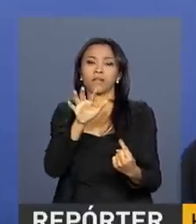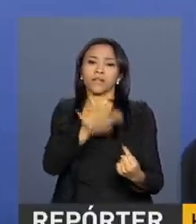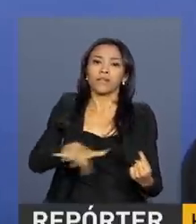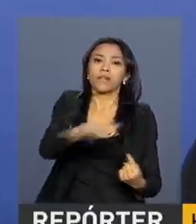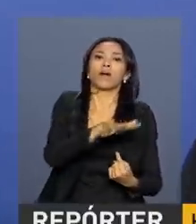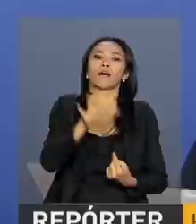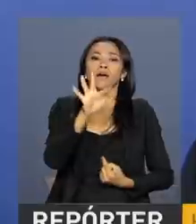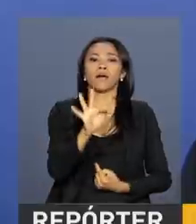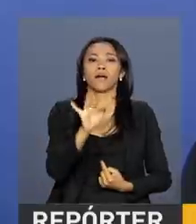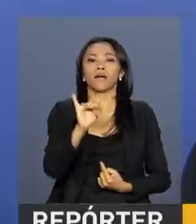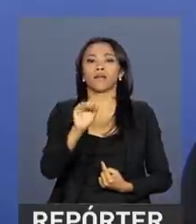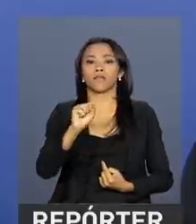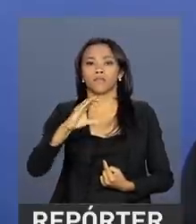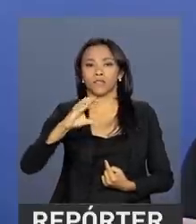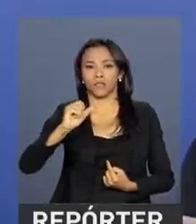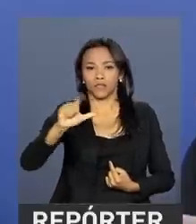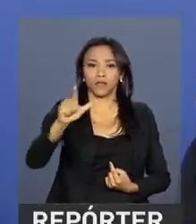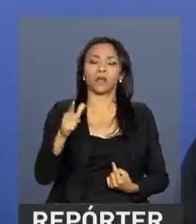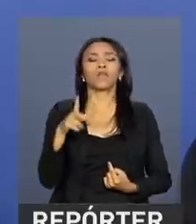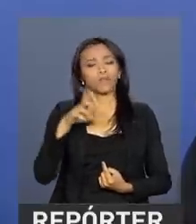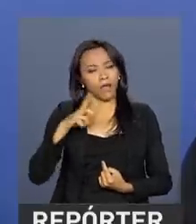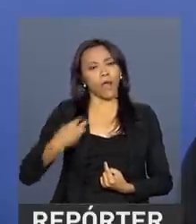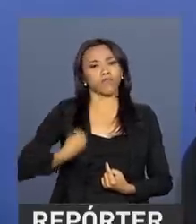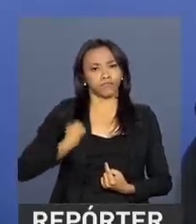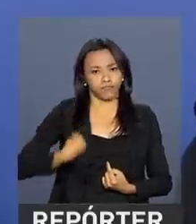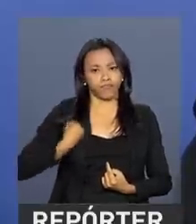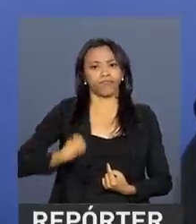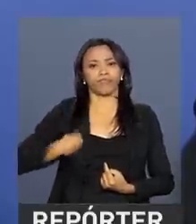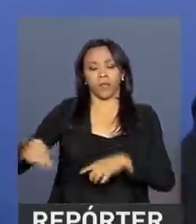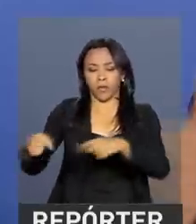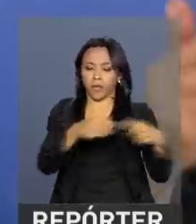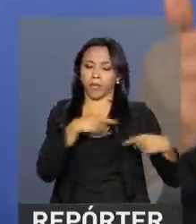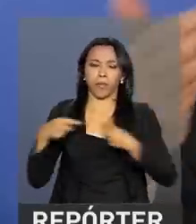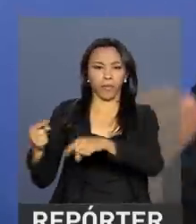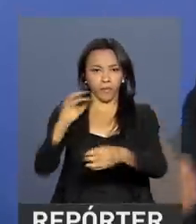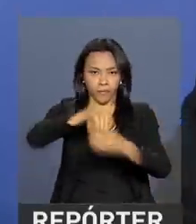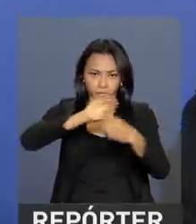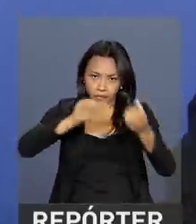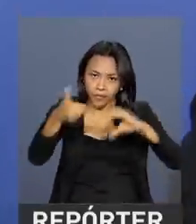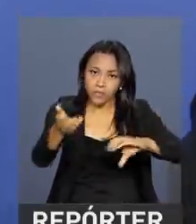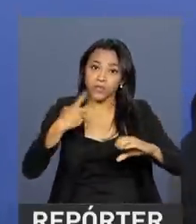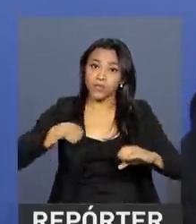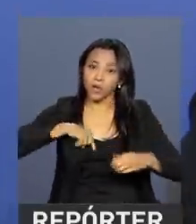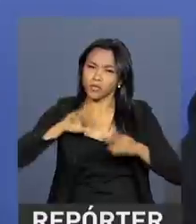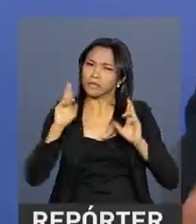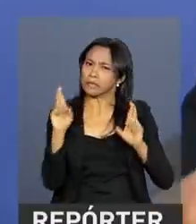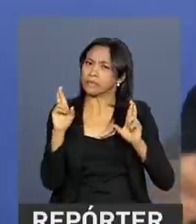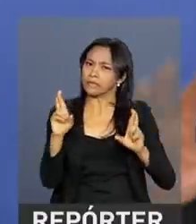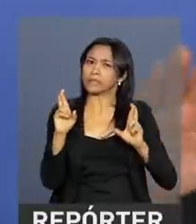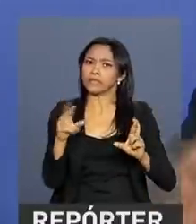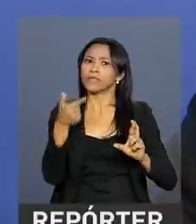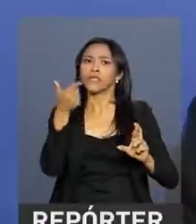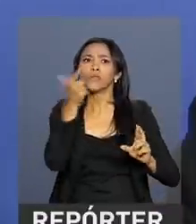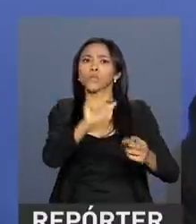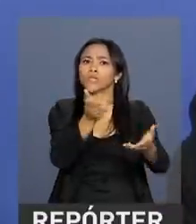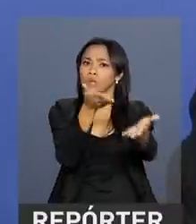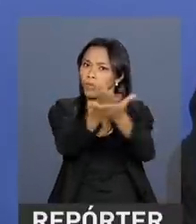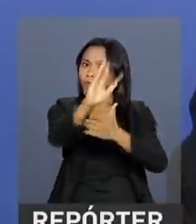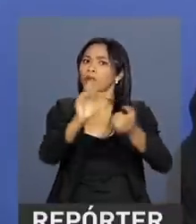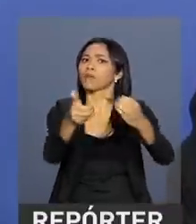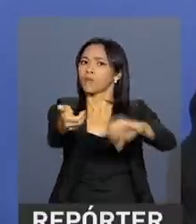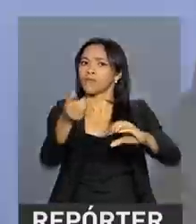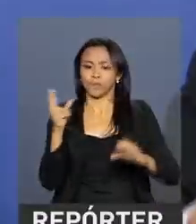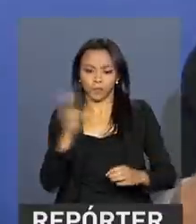governante discutida no congresso nós esperamos mais uma expectativa que seja aprovada o maior